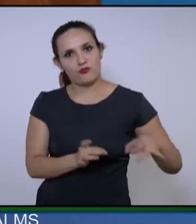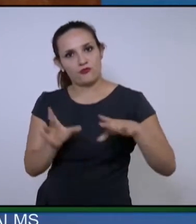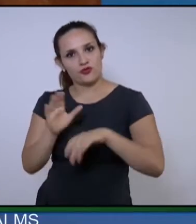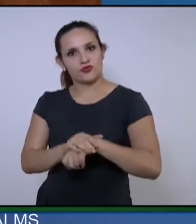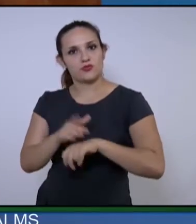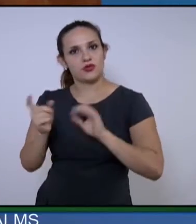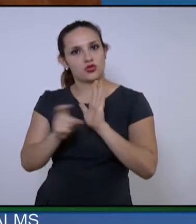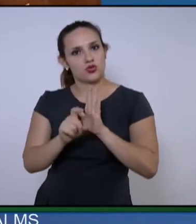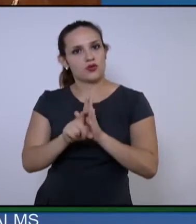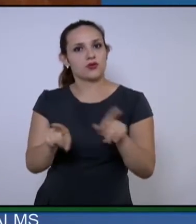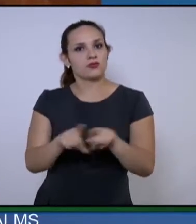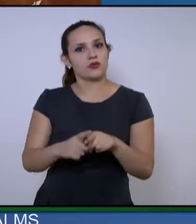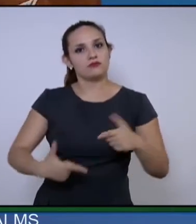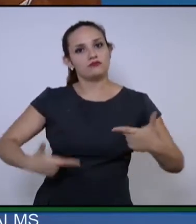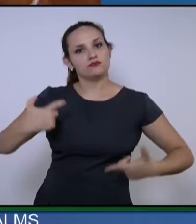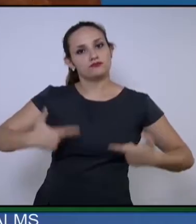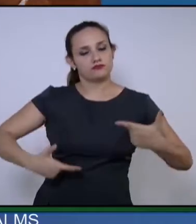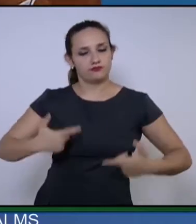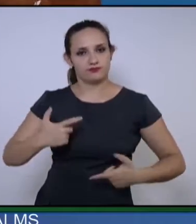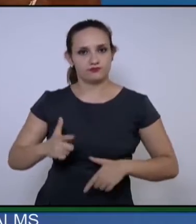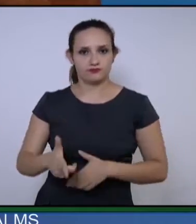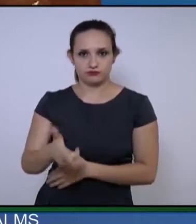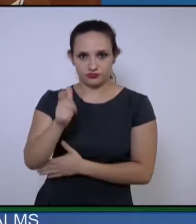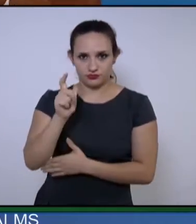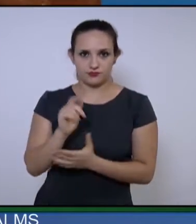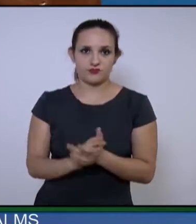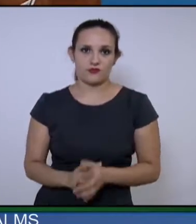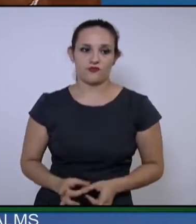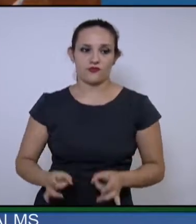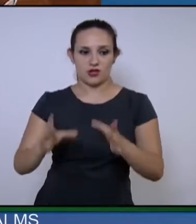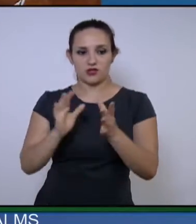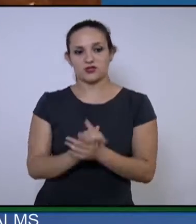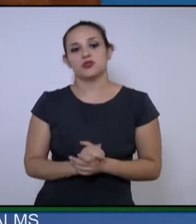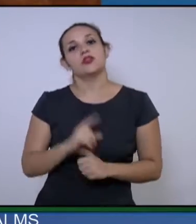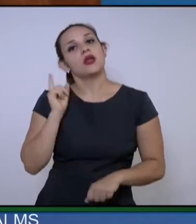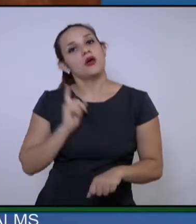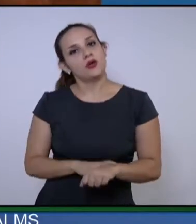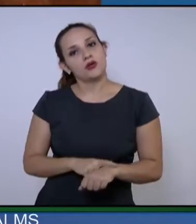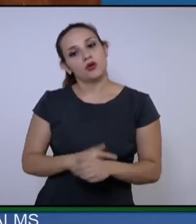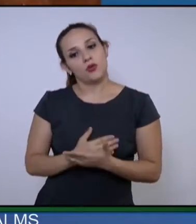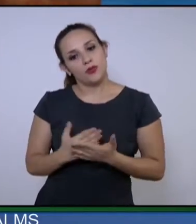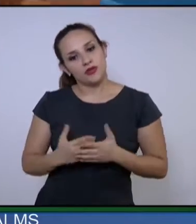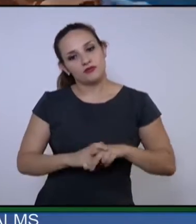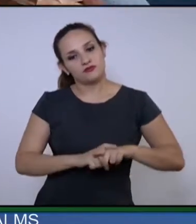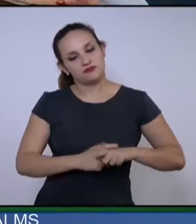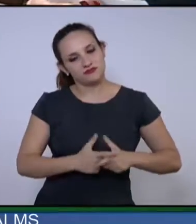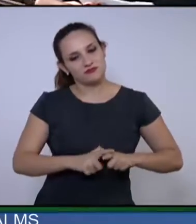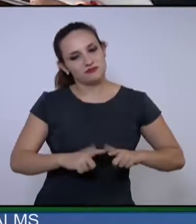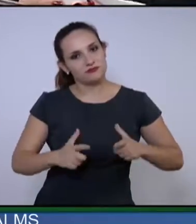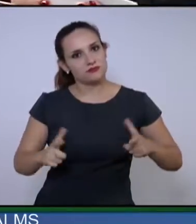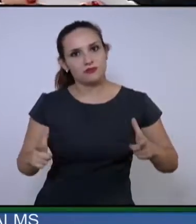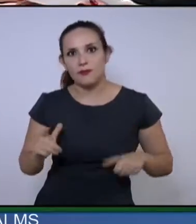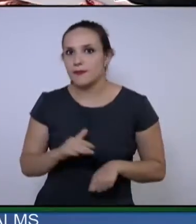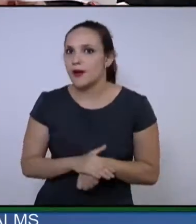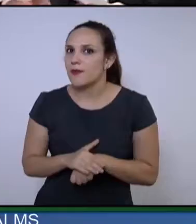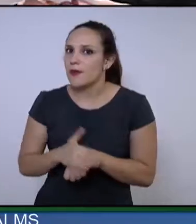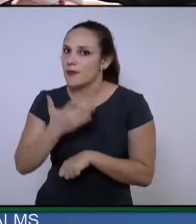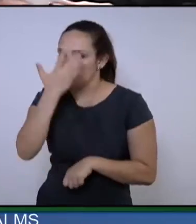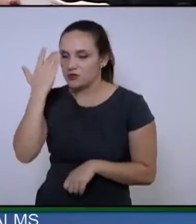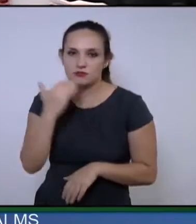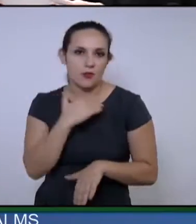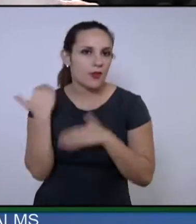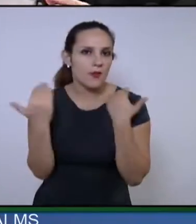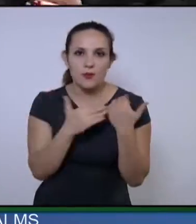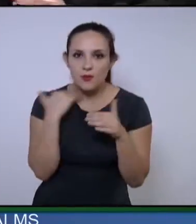comercializando drogas e armas. Na medida em que se expandem, deixam um rastro de sangue na guerra pelo controle